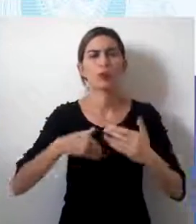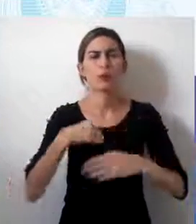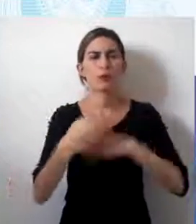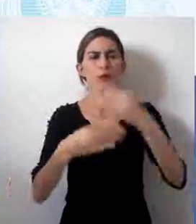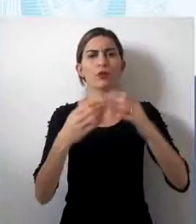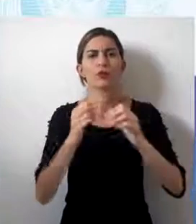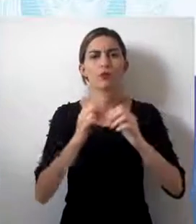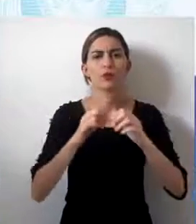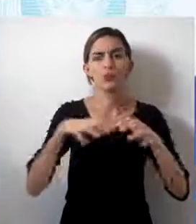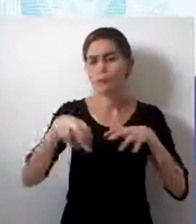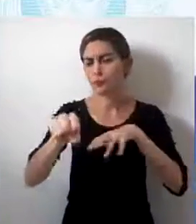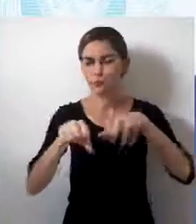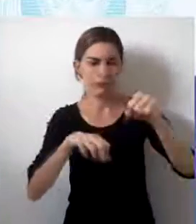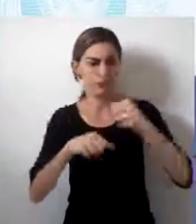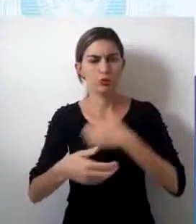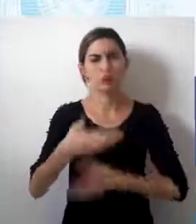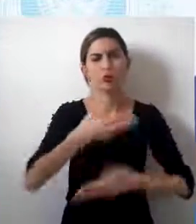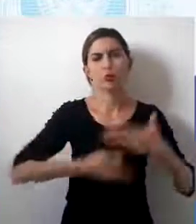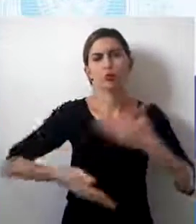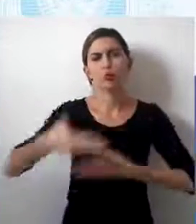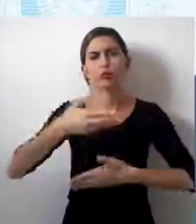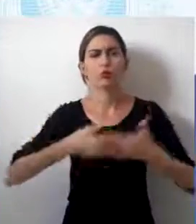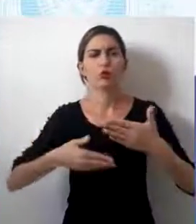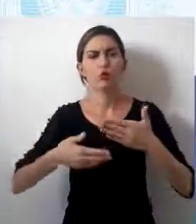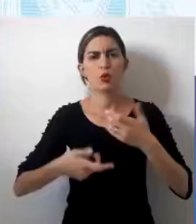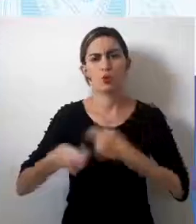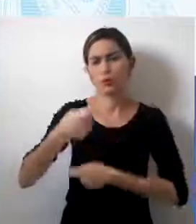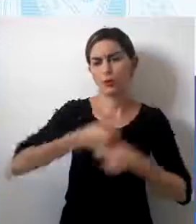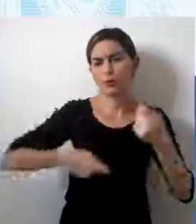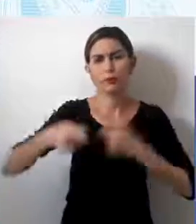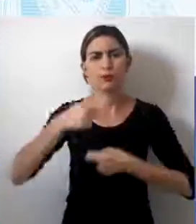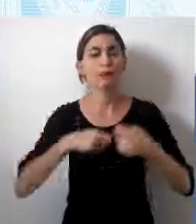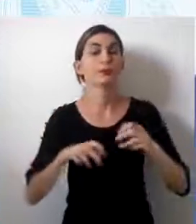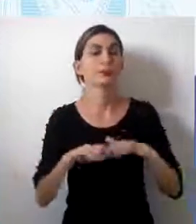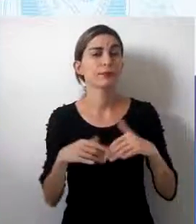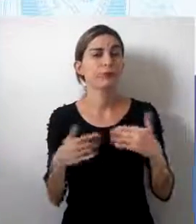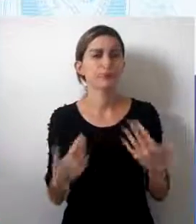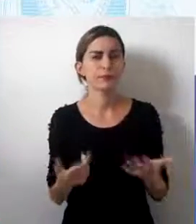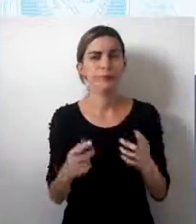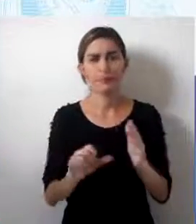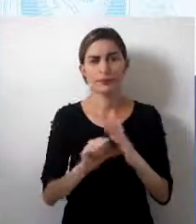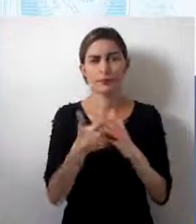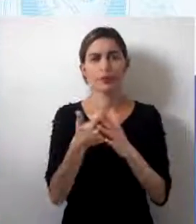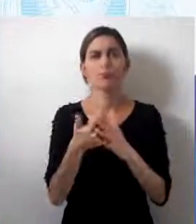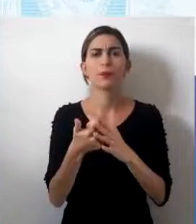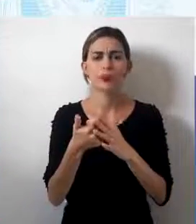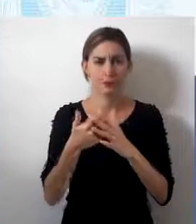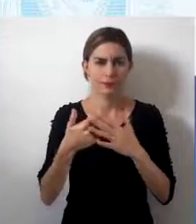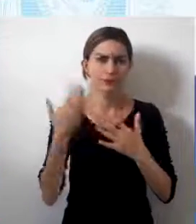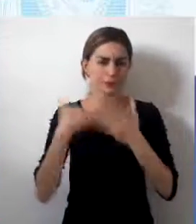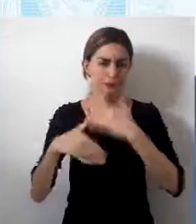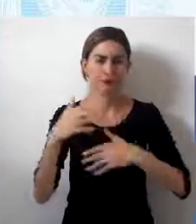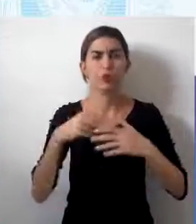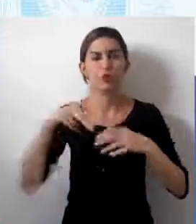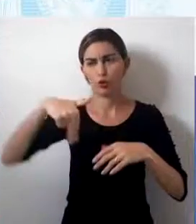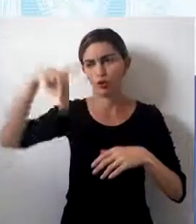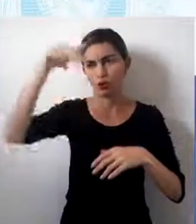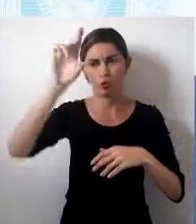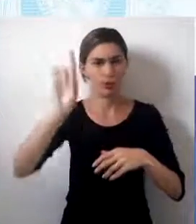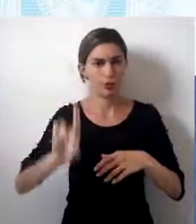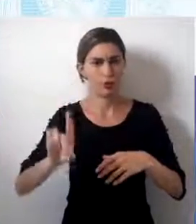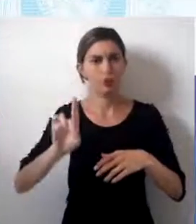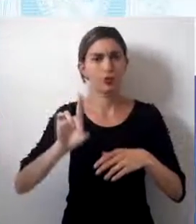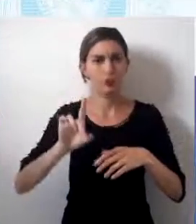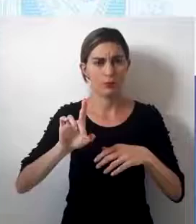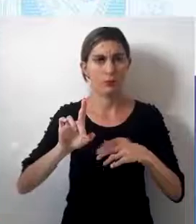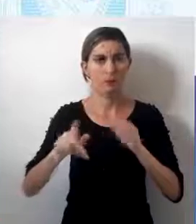de processo mais exploratório, de troca de mercadorias, enfim, de primeiros momentos. O Nordeste